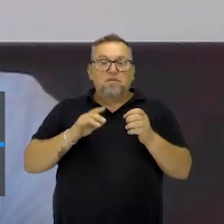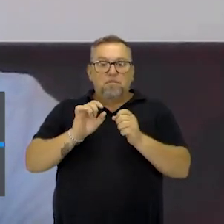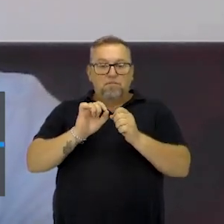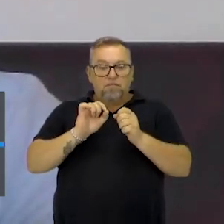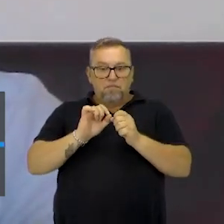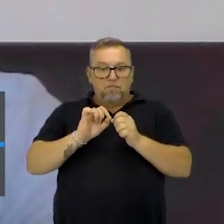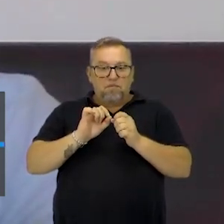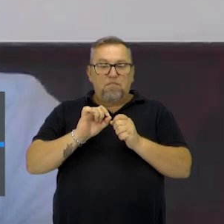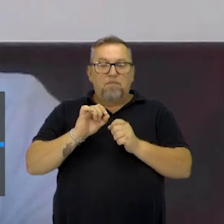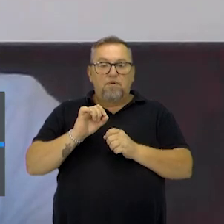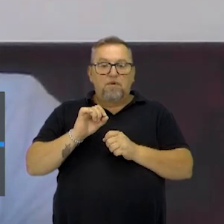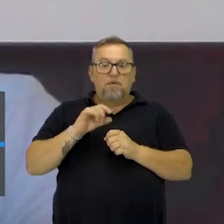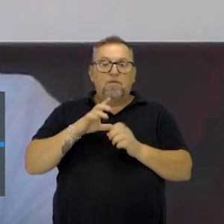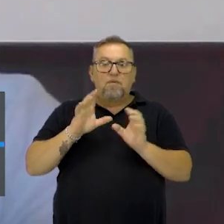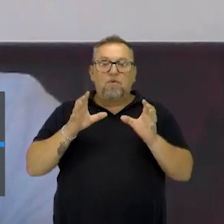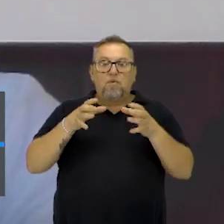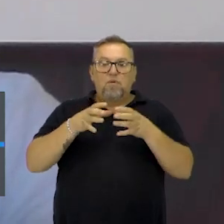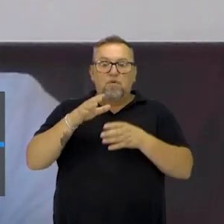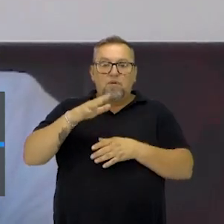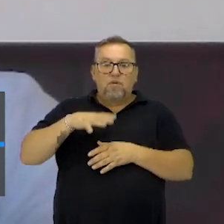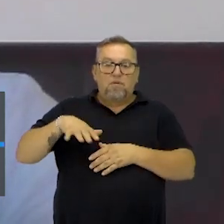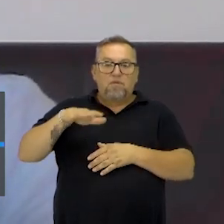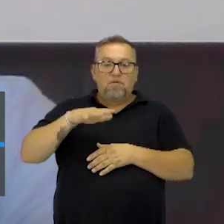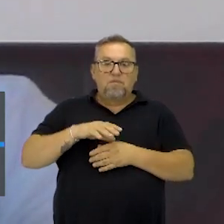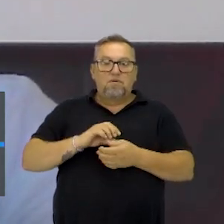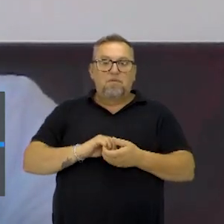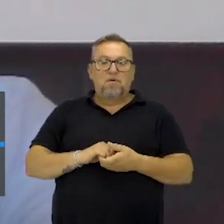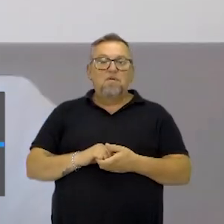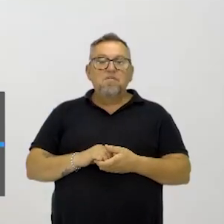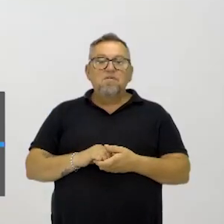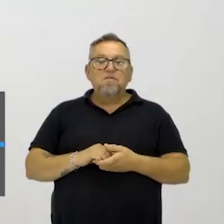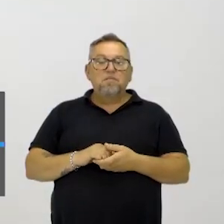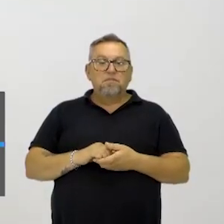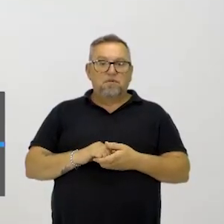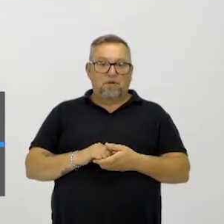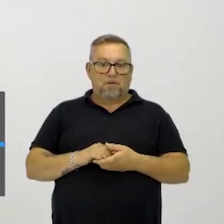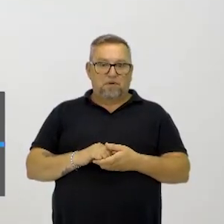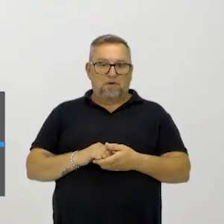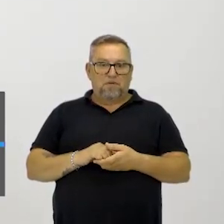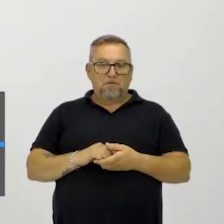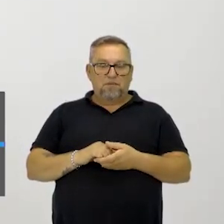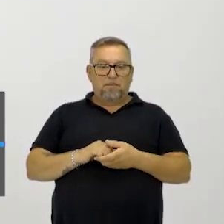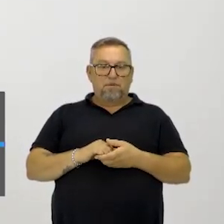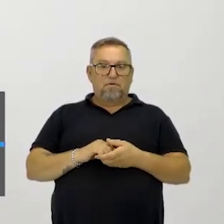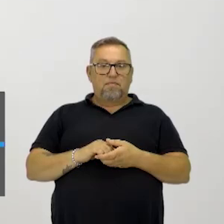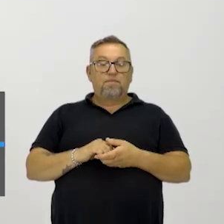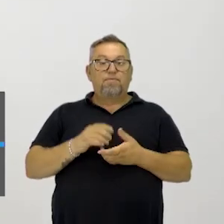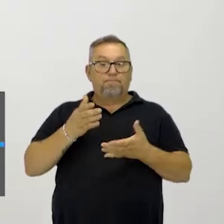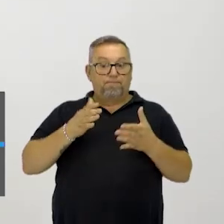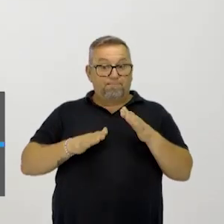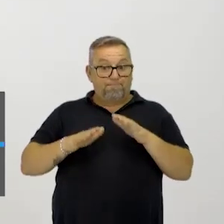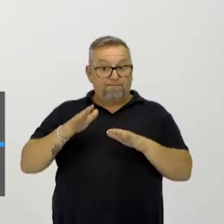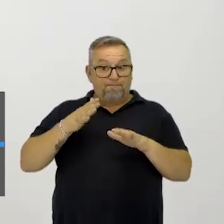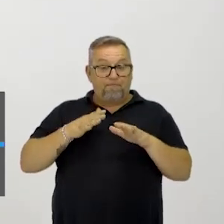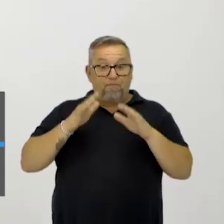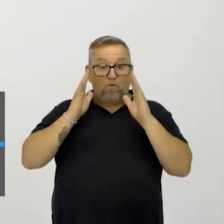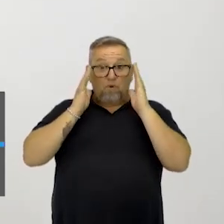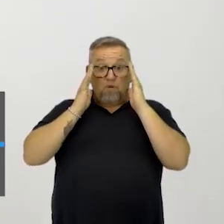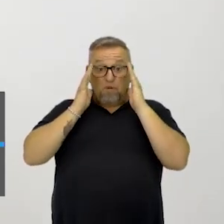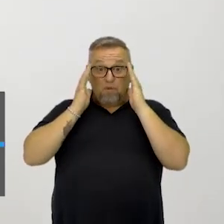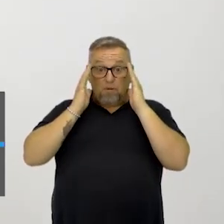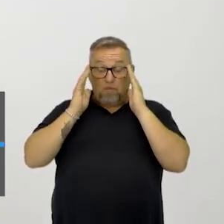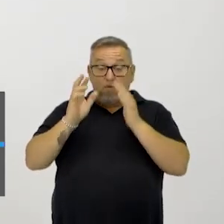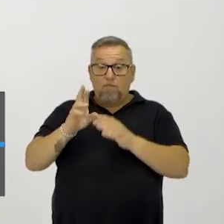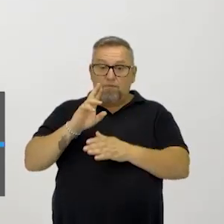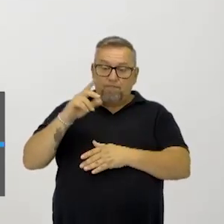produzido para a comunidade de modo geral, tudo bem? Sim, talvez, então vamos retomar aqui. As respostas são